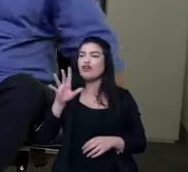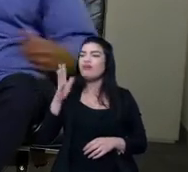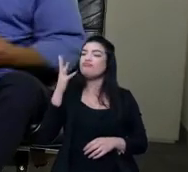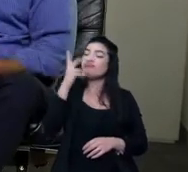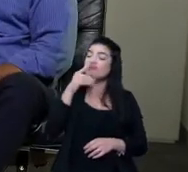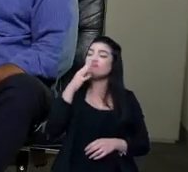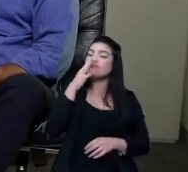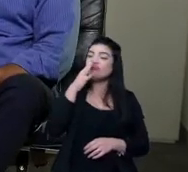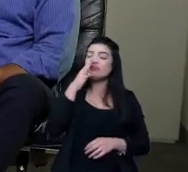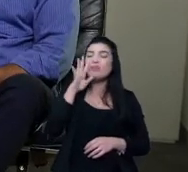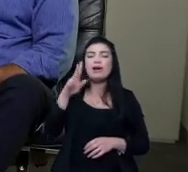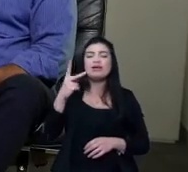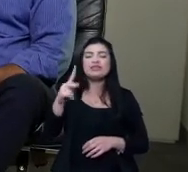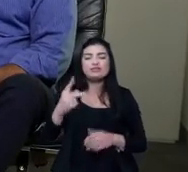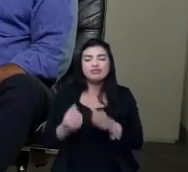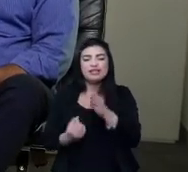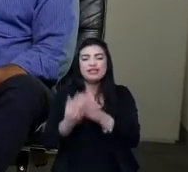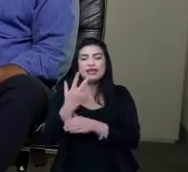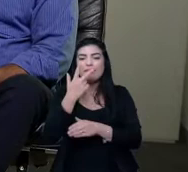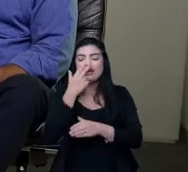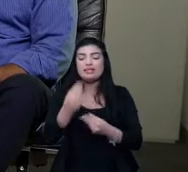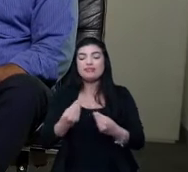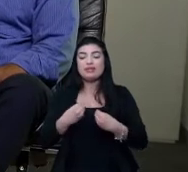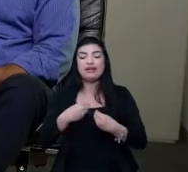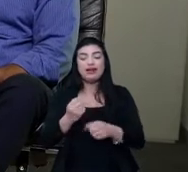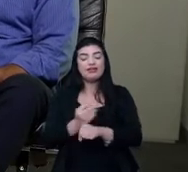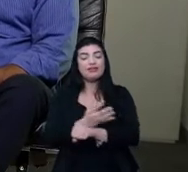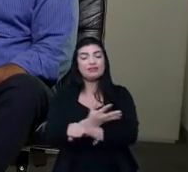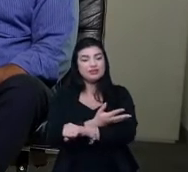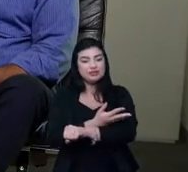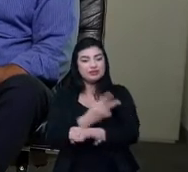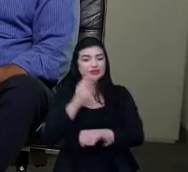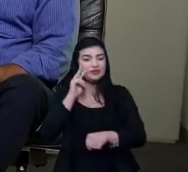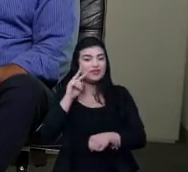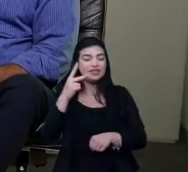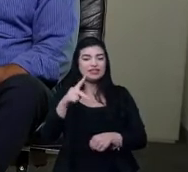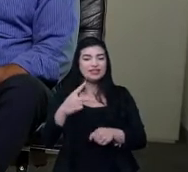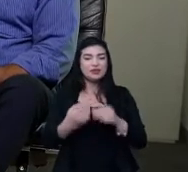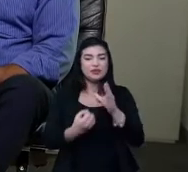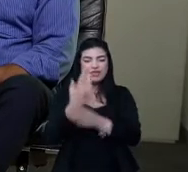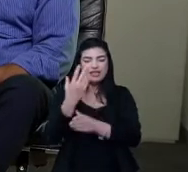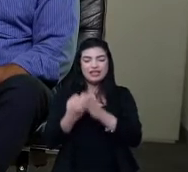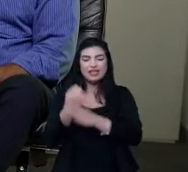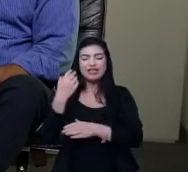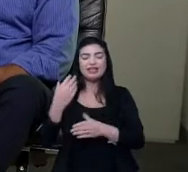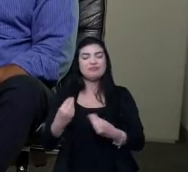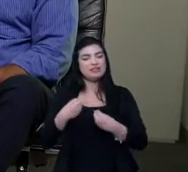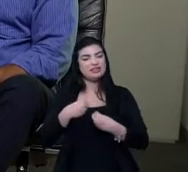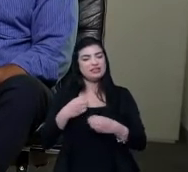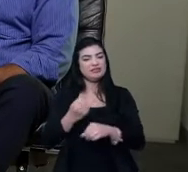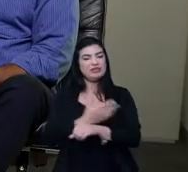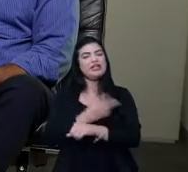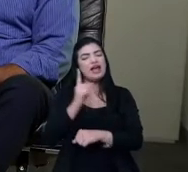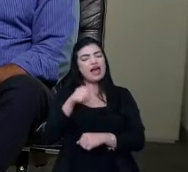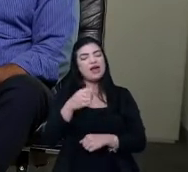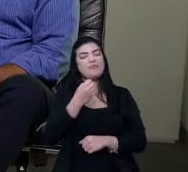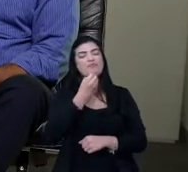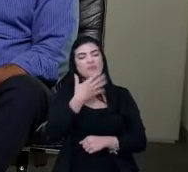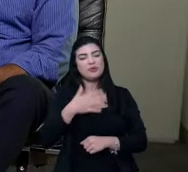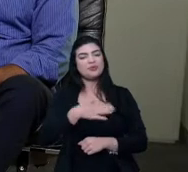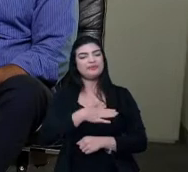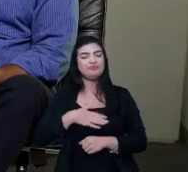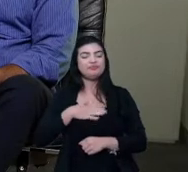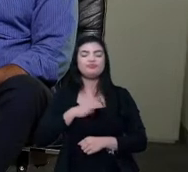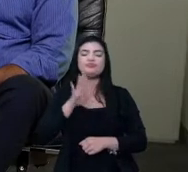produção particularmente me emociona, né? Ver sua produção me emociona. Isso é bom aos olhos, mas você diz